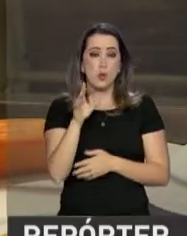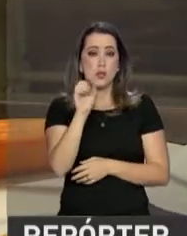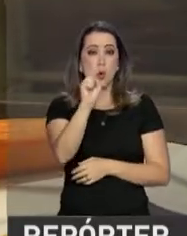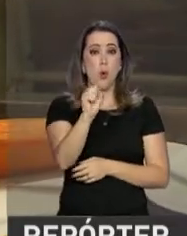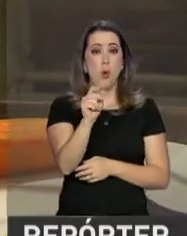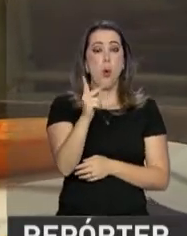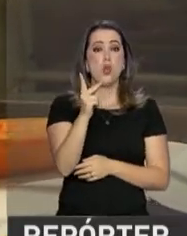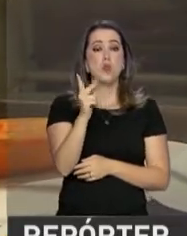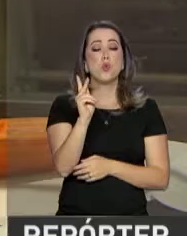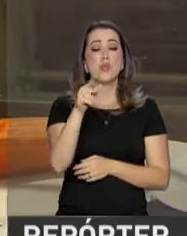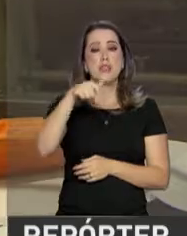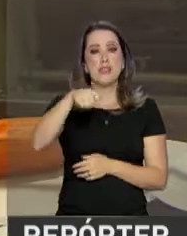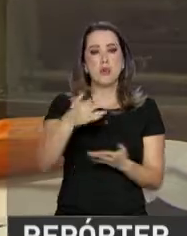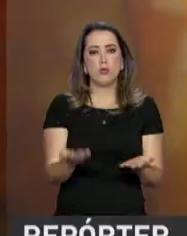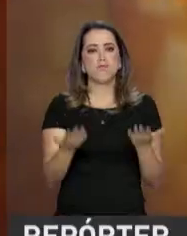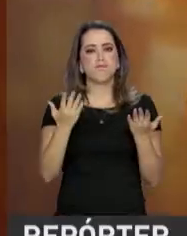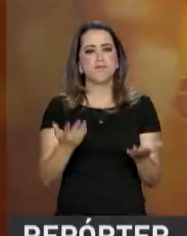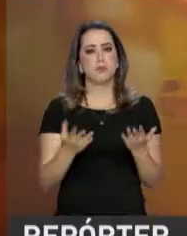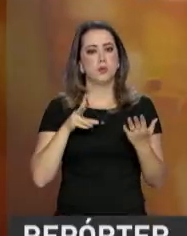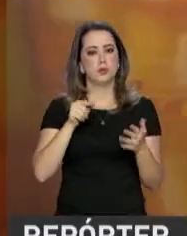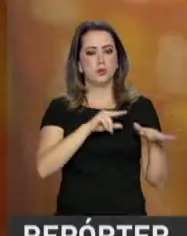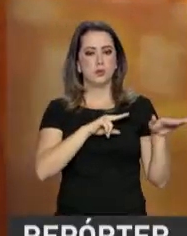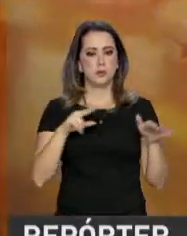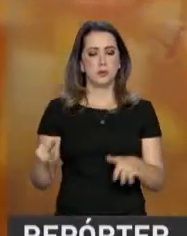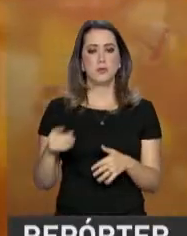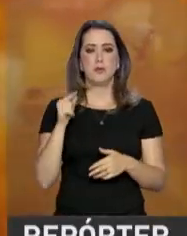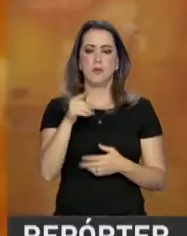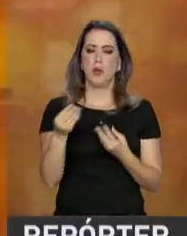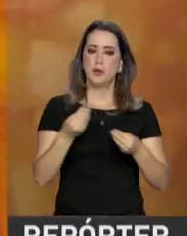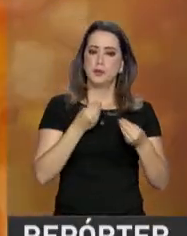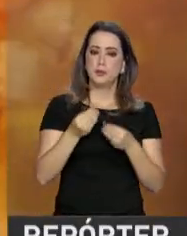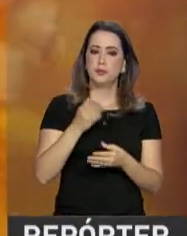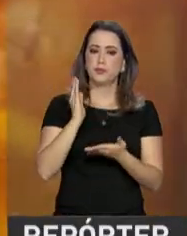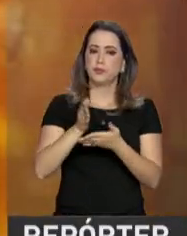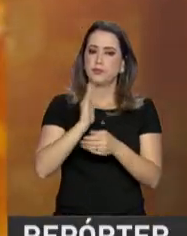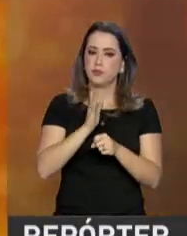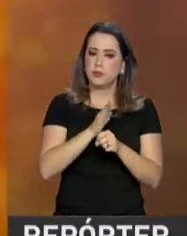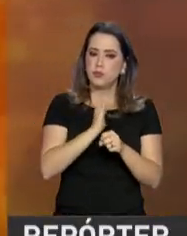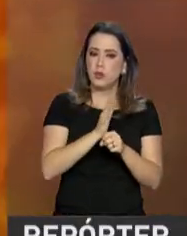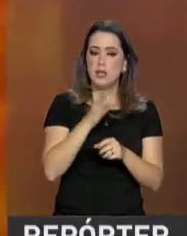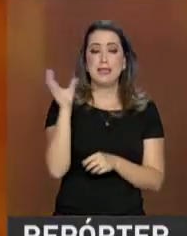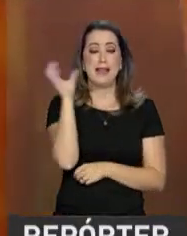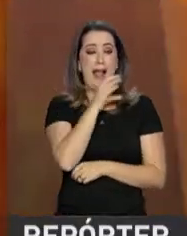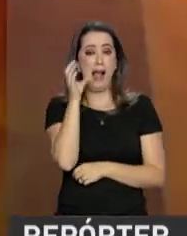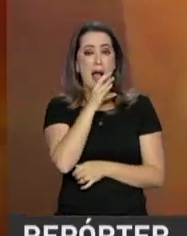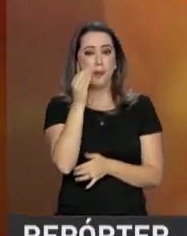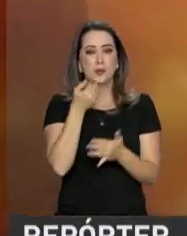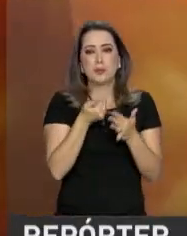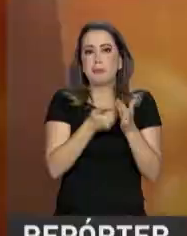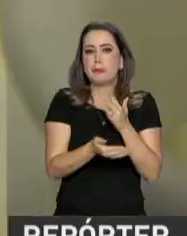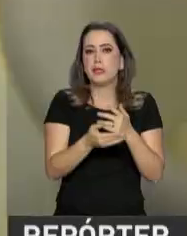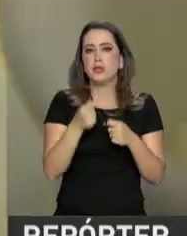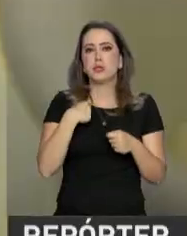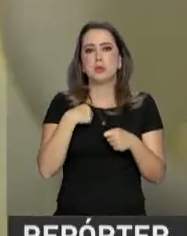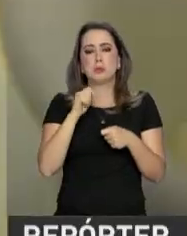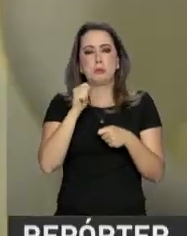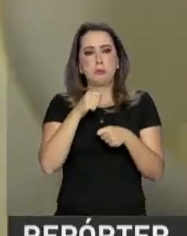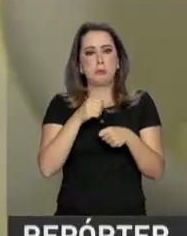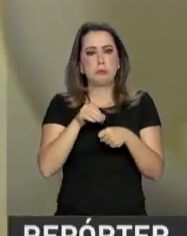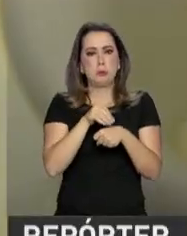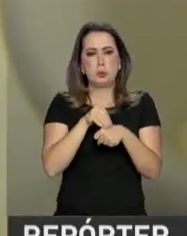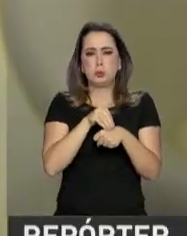8 quilos da fruta por semana em suas receitas. E como a maçã escurece rapidamente depois de fatiada, o que